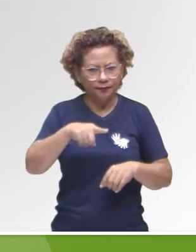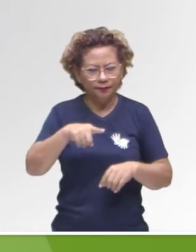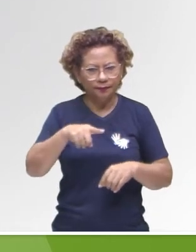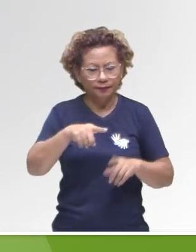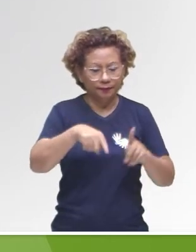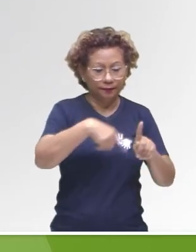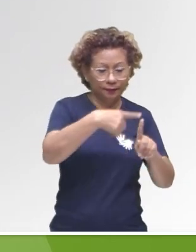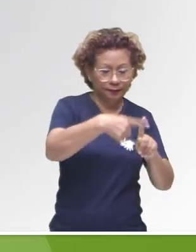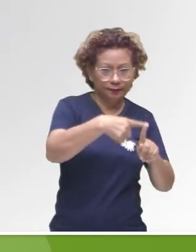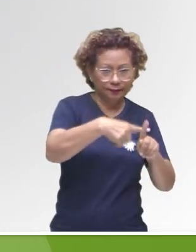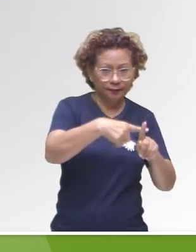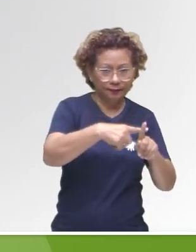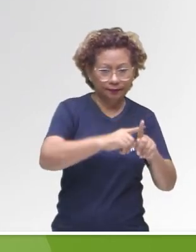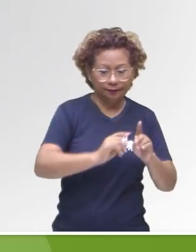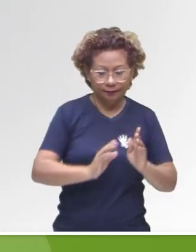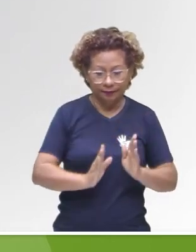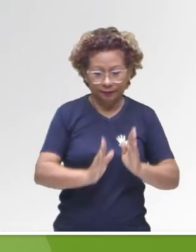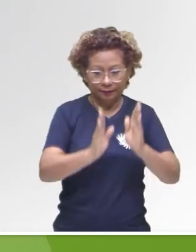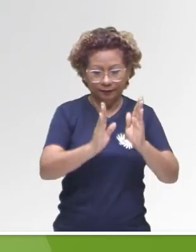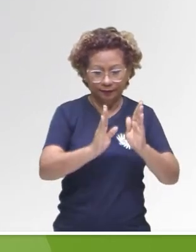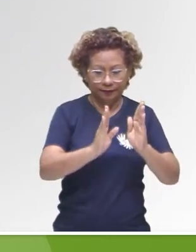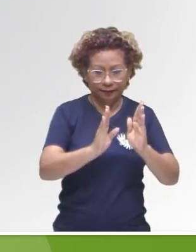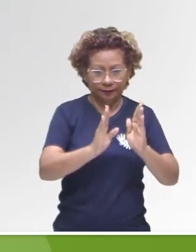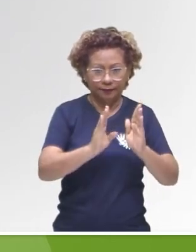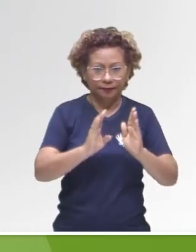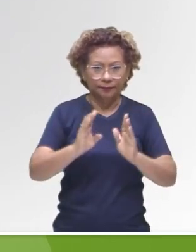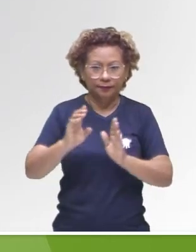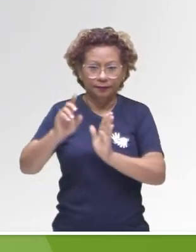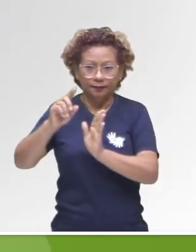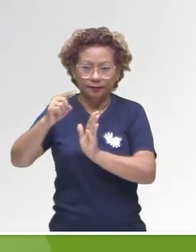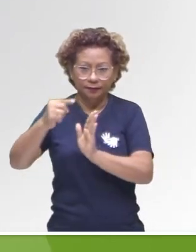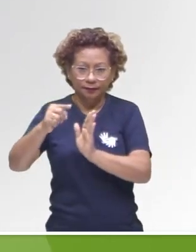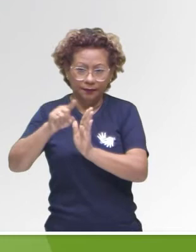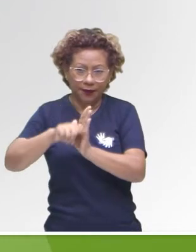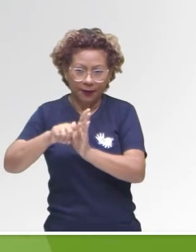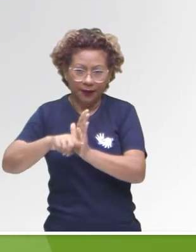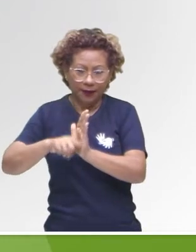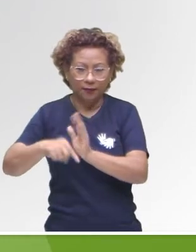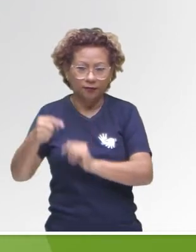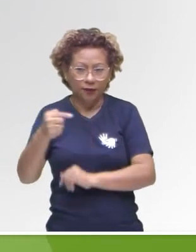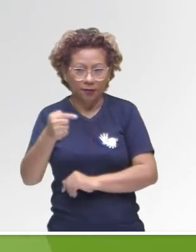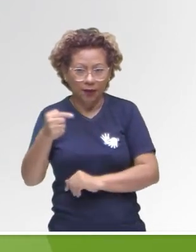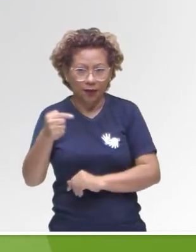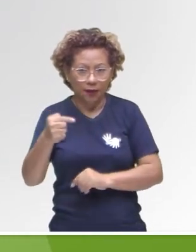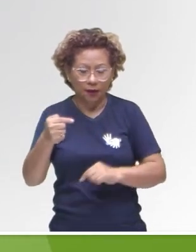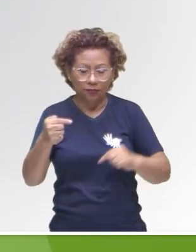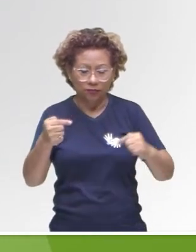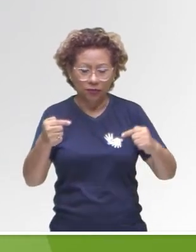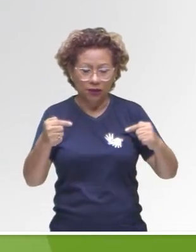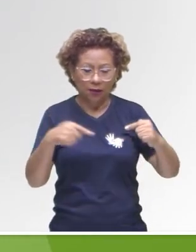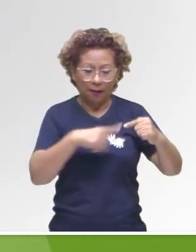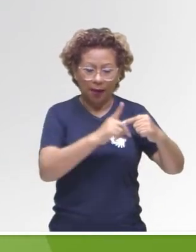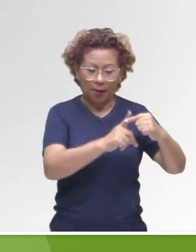gerador, tá certo? E aí temos uma associação em série de capacitores. Quando